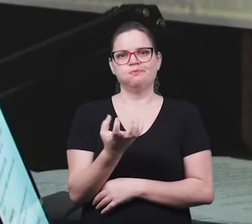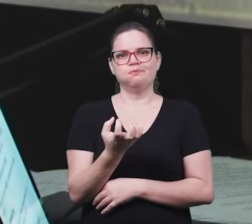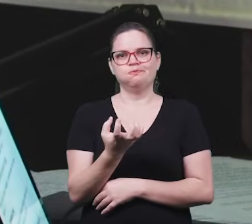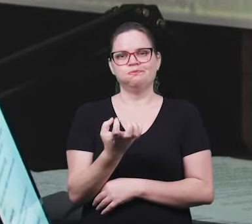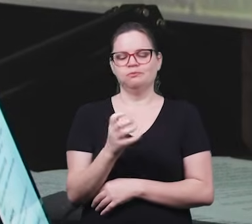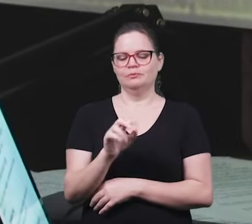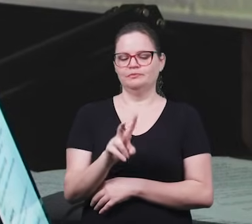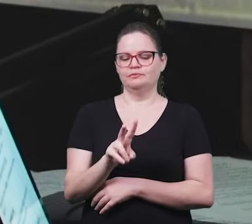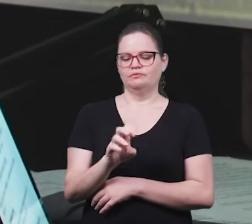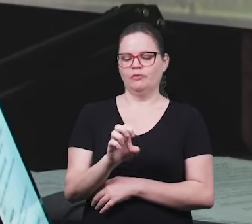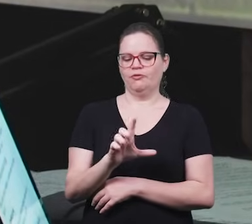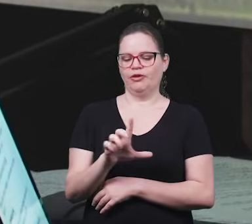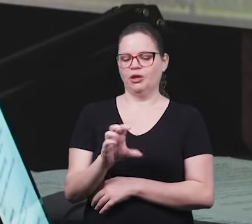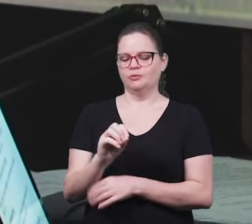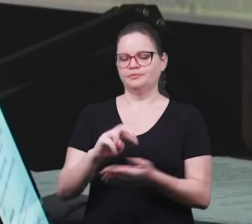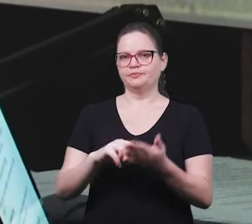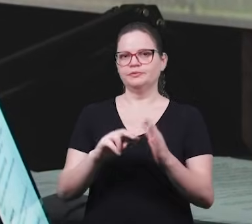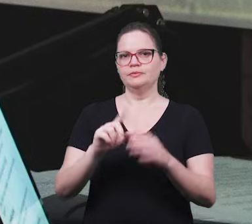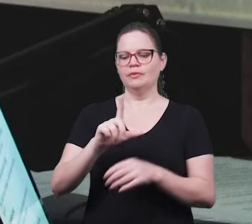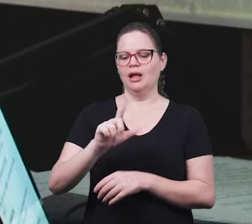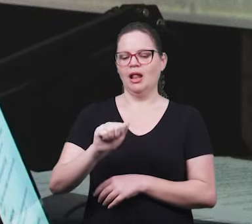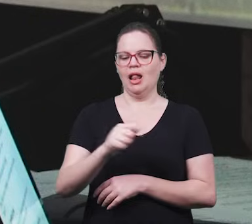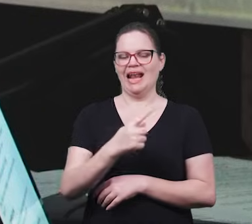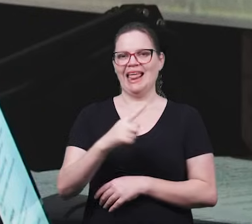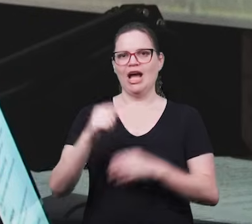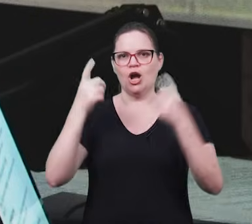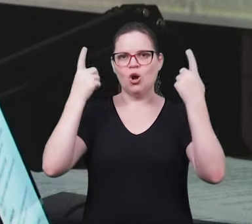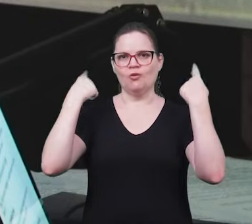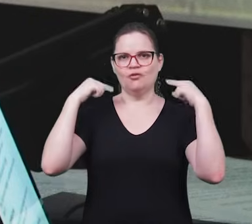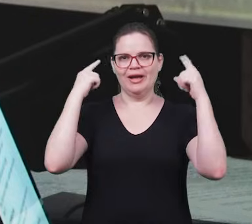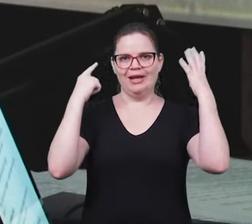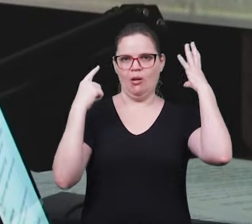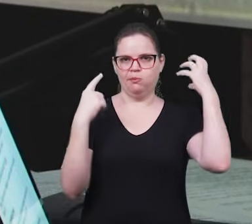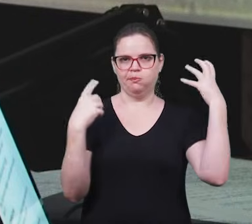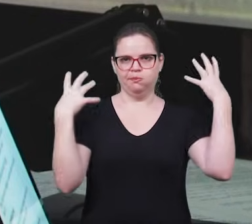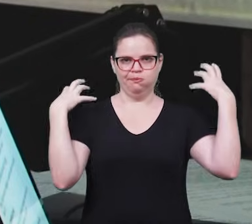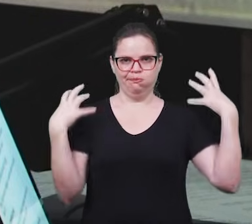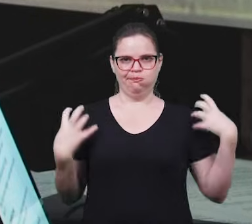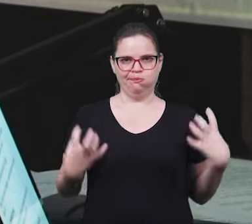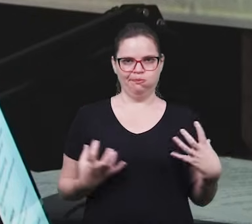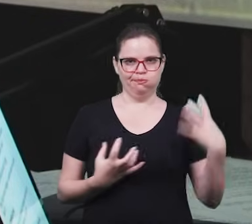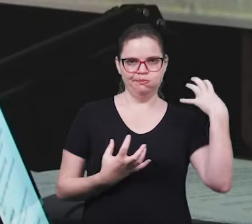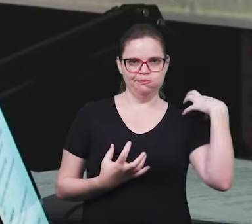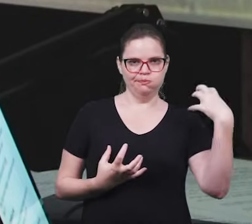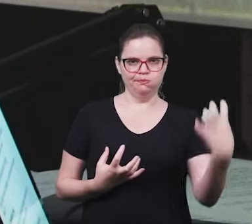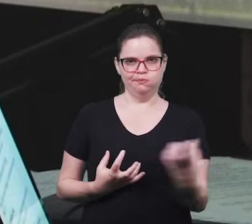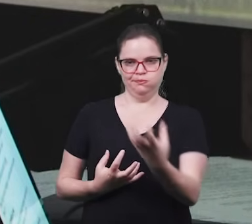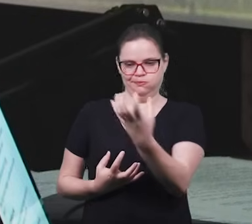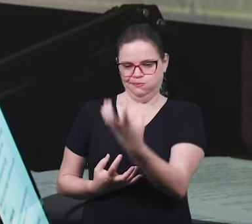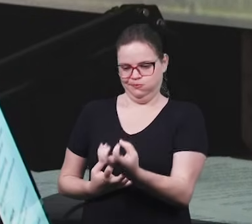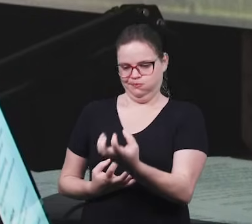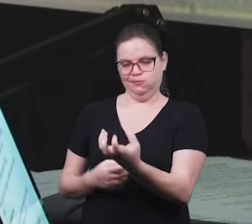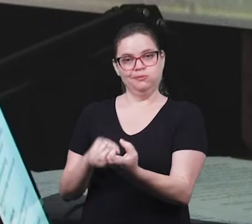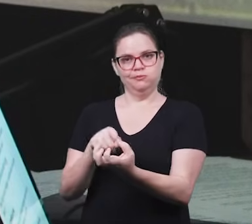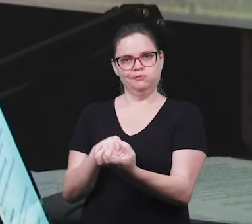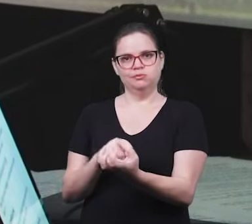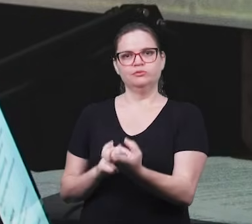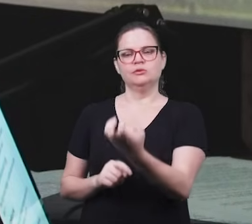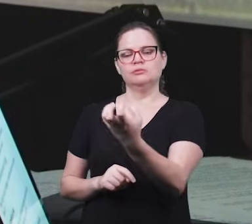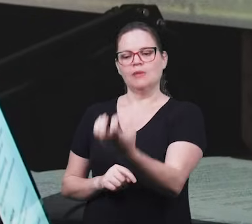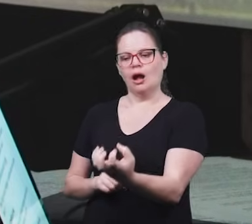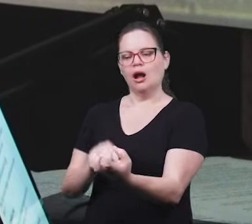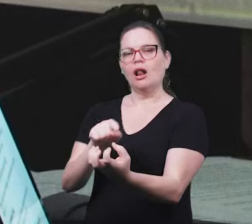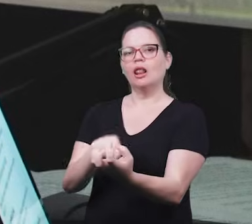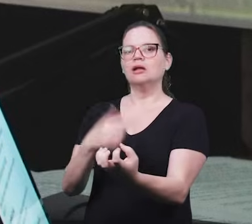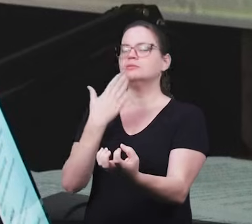velo. A palavra registra aqui, de alguma forma, que o Senhor chamou Gideão para livrar Israel